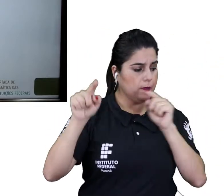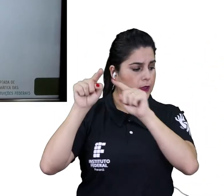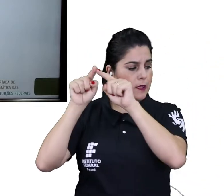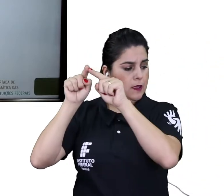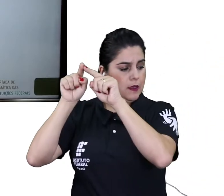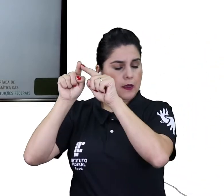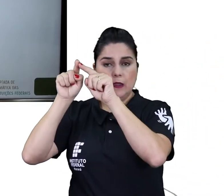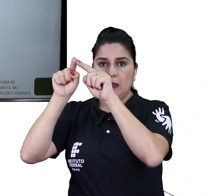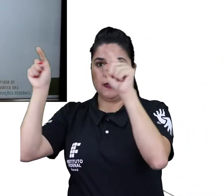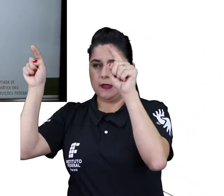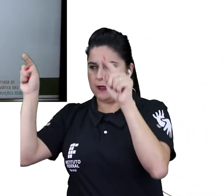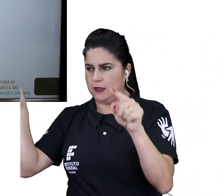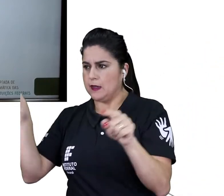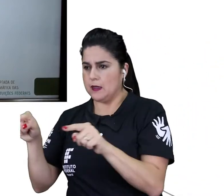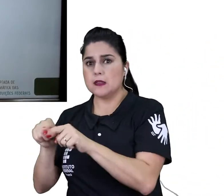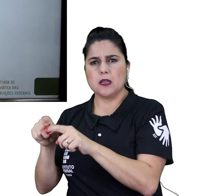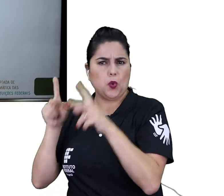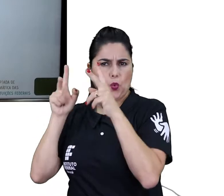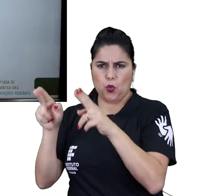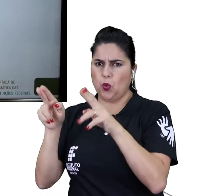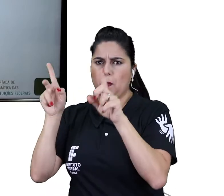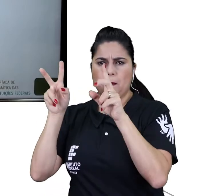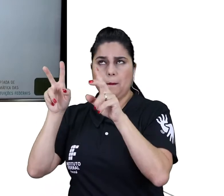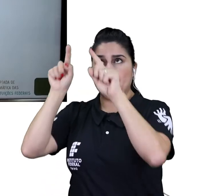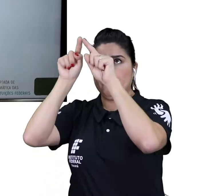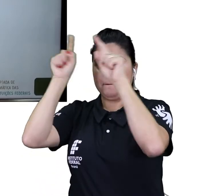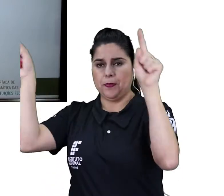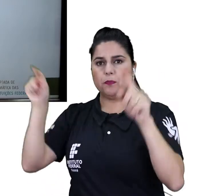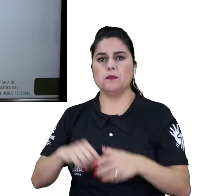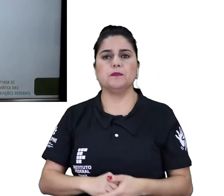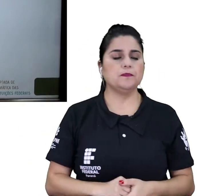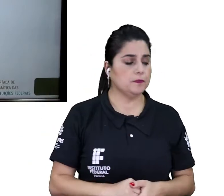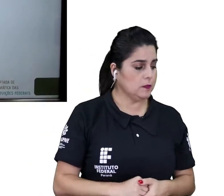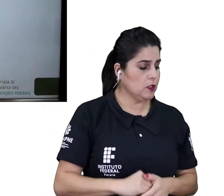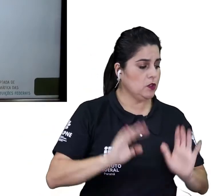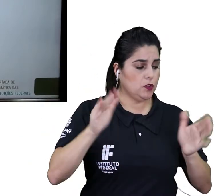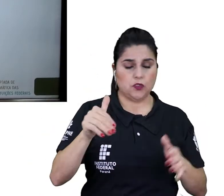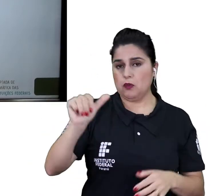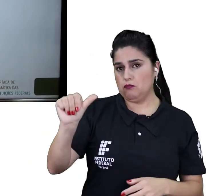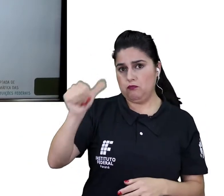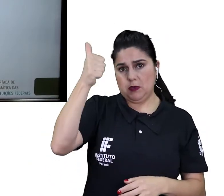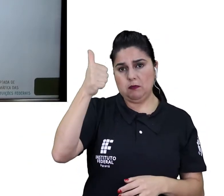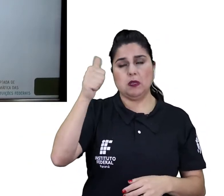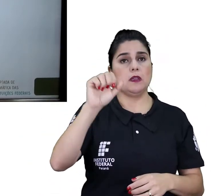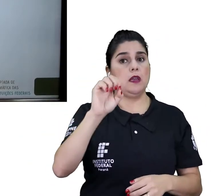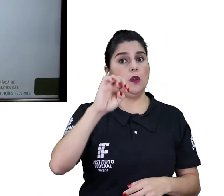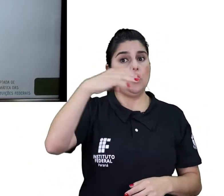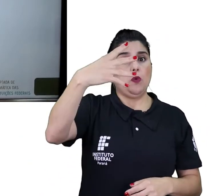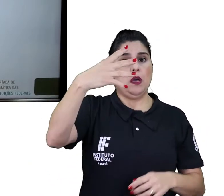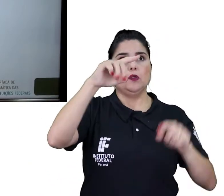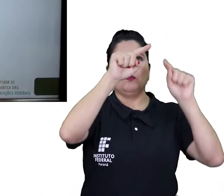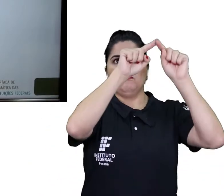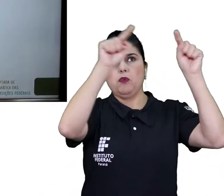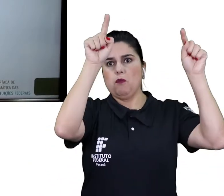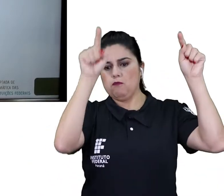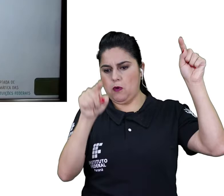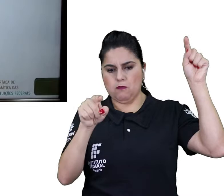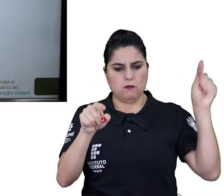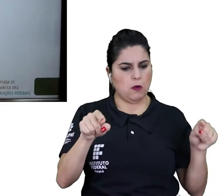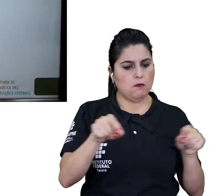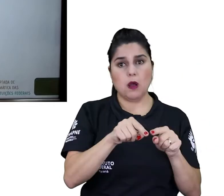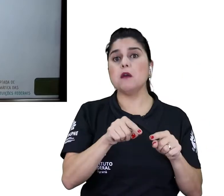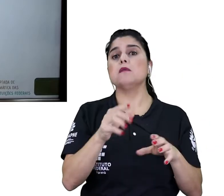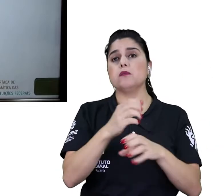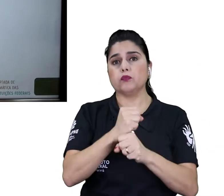mesmo lado L. Então já temos o primeiro perímetro, que é 4L. Mas precisamos